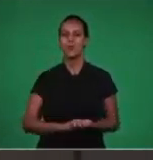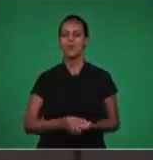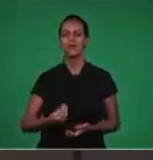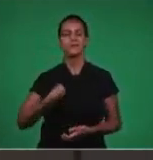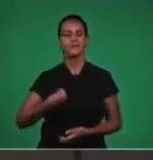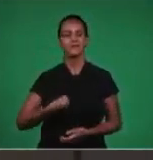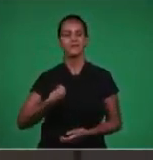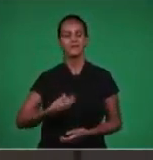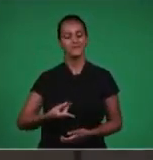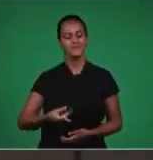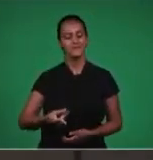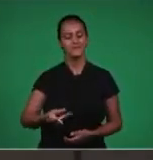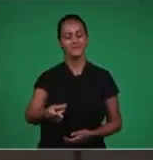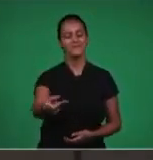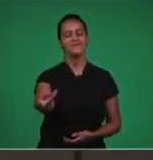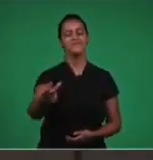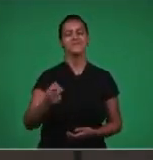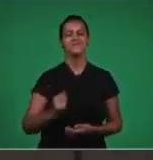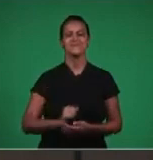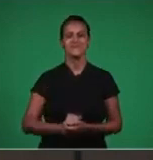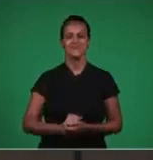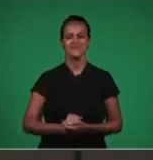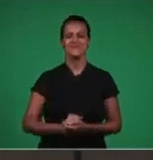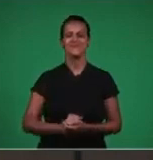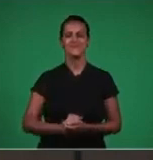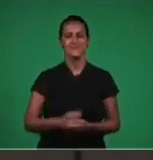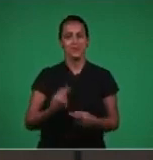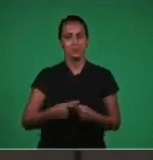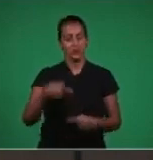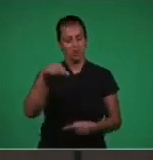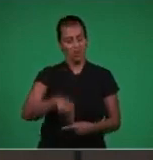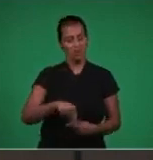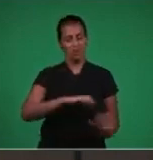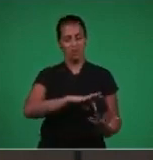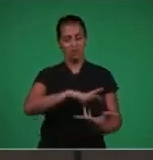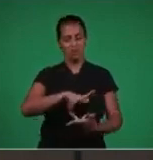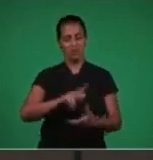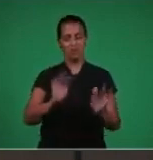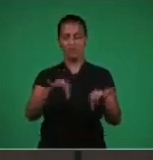eterna. É porque essa vida vai passar. Então tudo é fugaz.